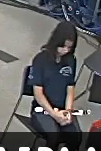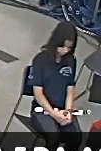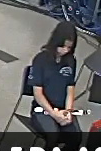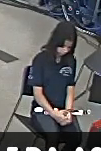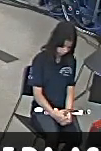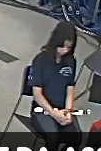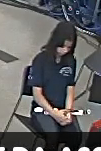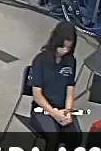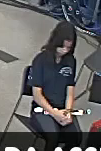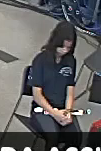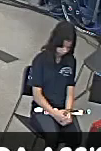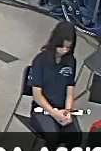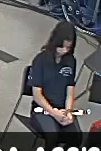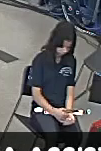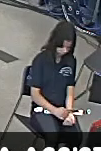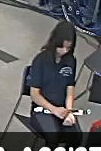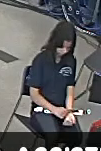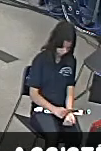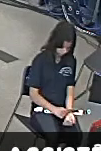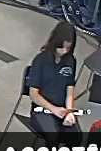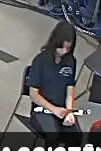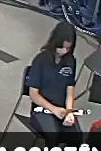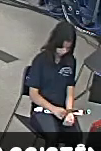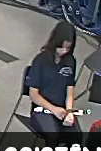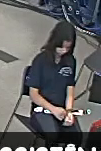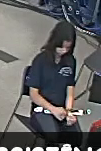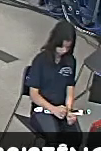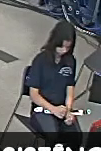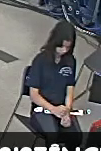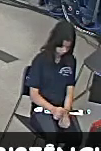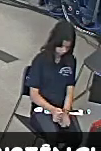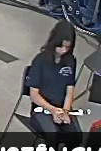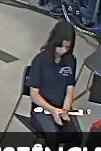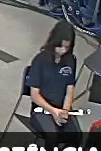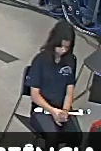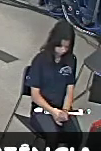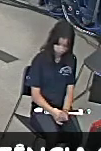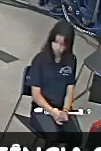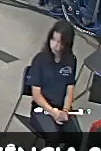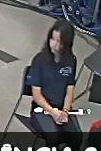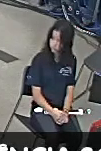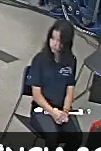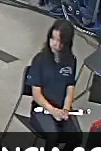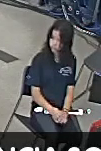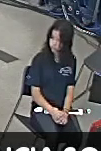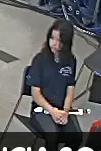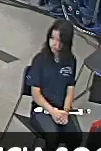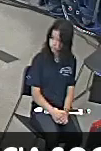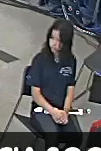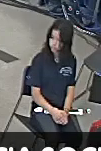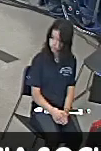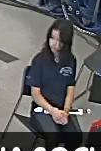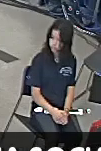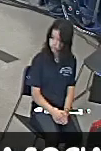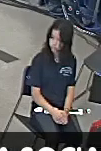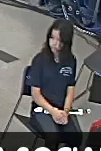sou pedagoga, né? Eu tenho que agradecer muito a elas, porque sem elas eu não estaria